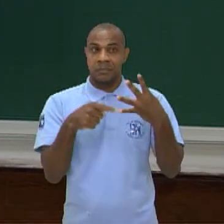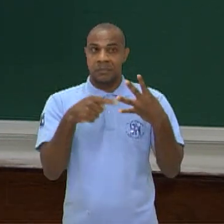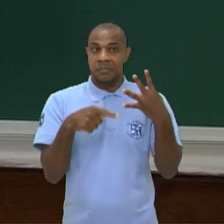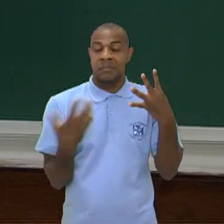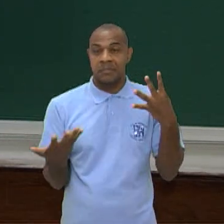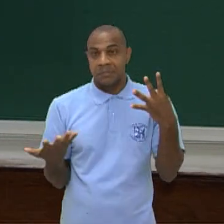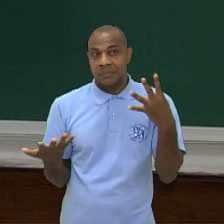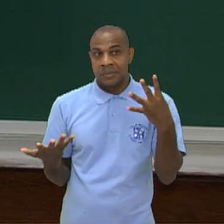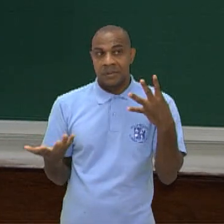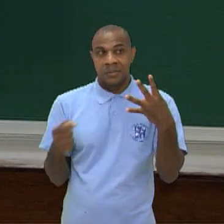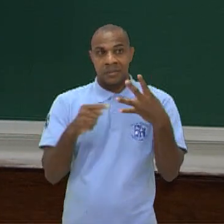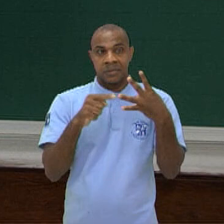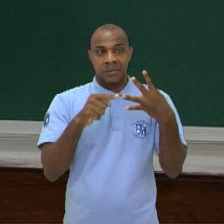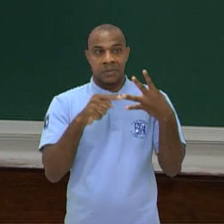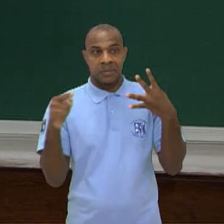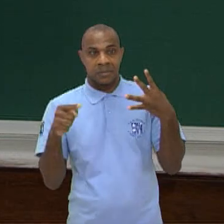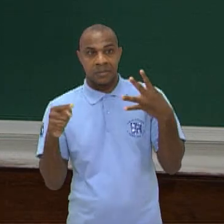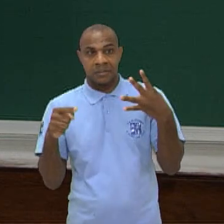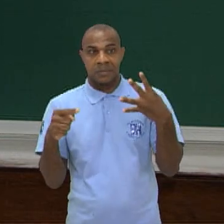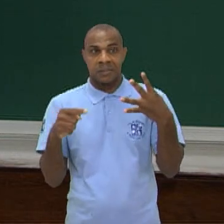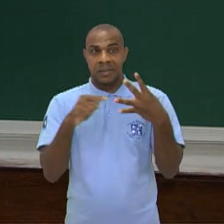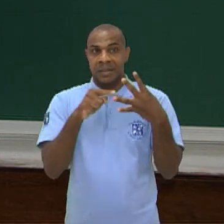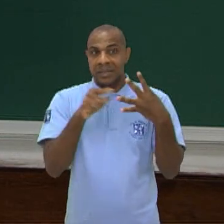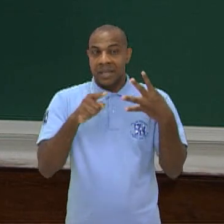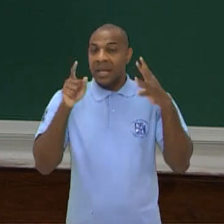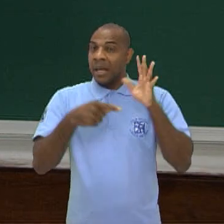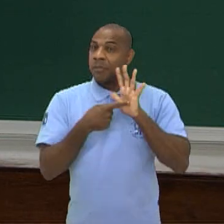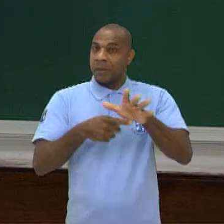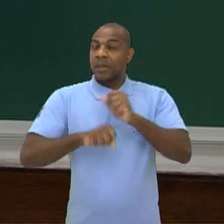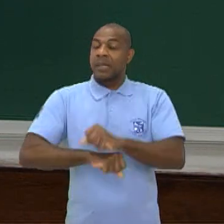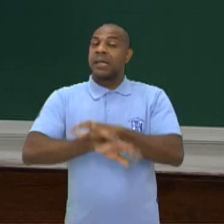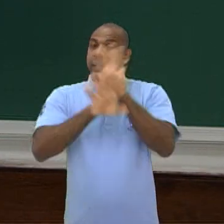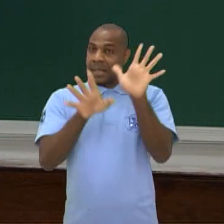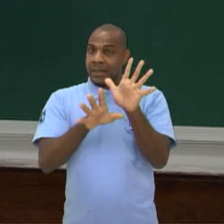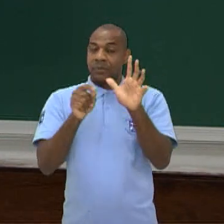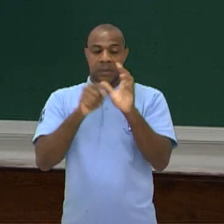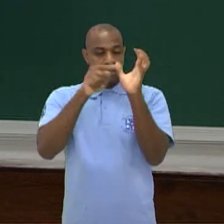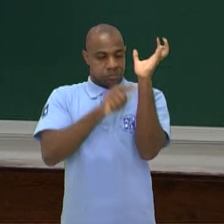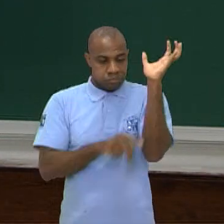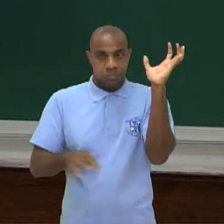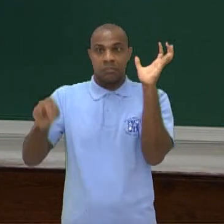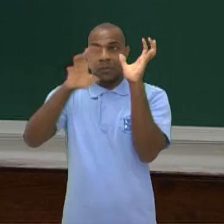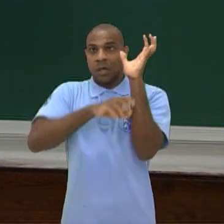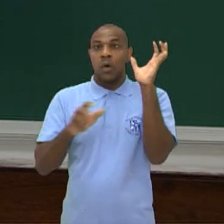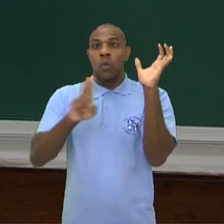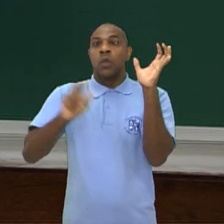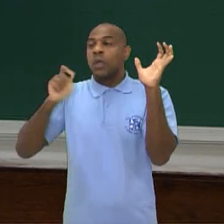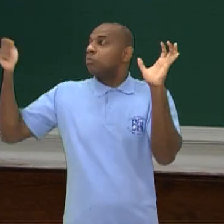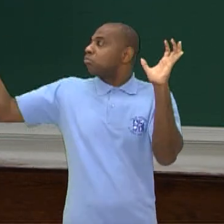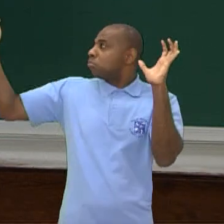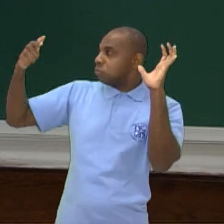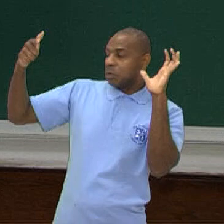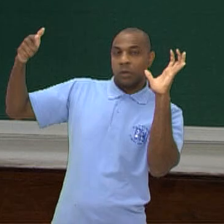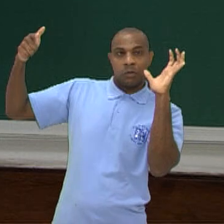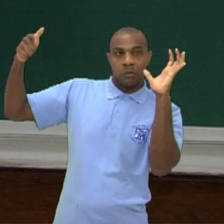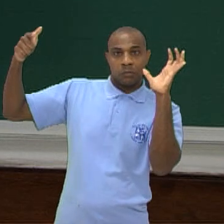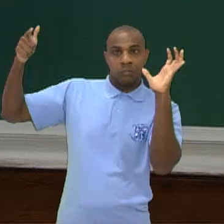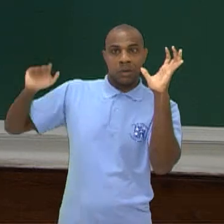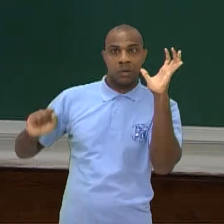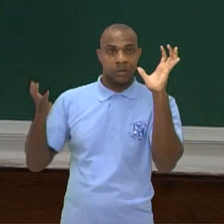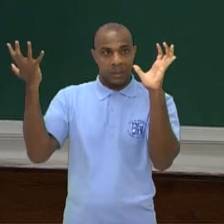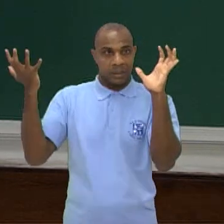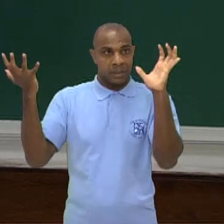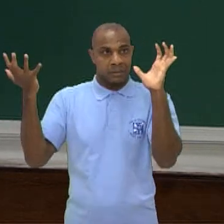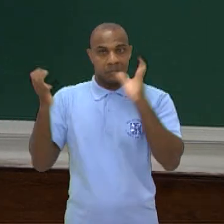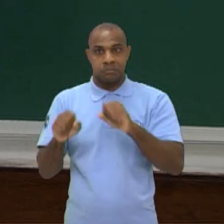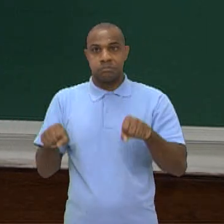de Calvin. A fase fotoquímica é a fase clara da fotossíntese, que você utiliza a luz do sol. Nessa fase ocorre o quê? Quebra